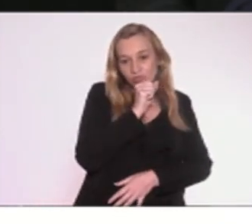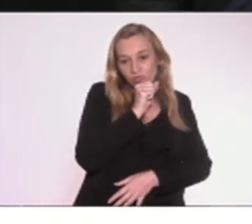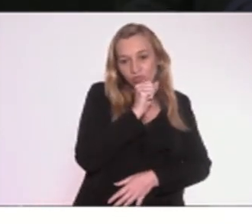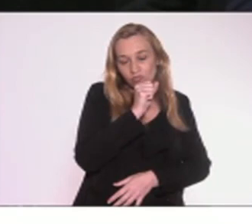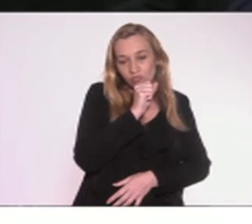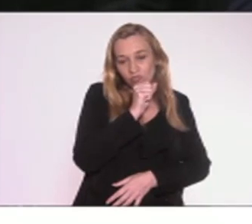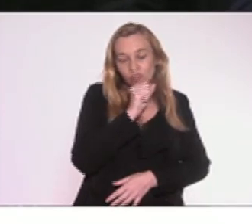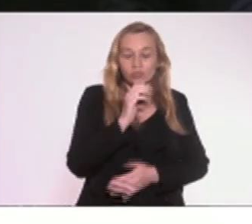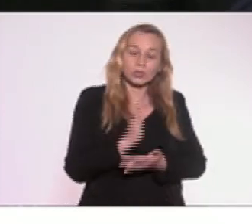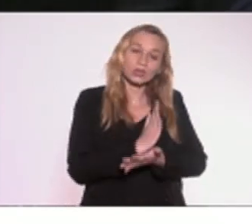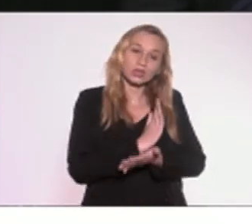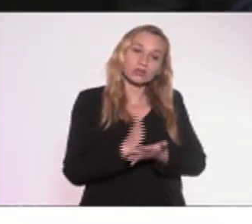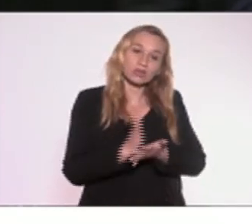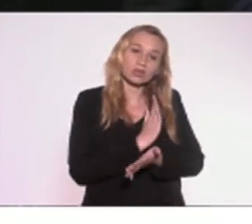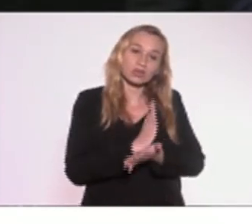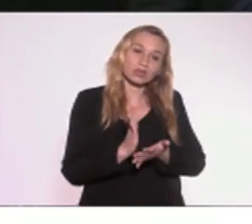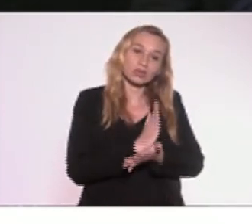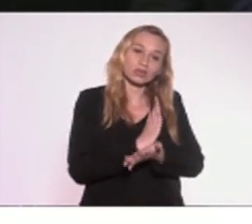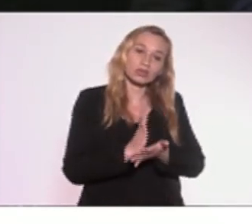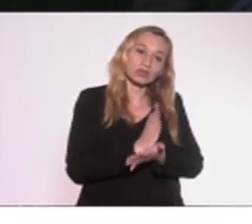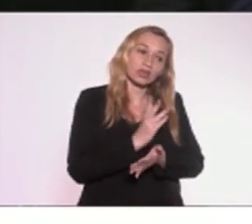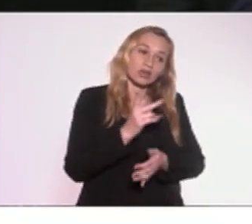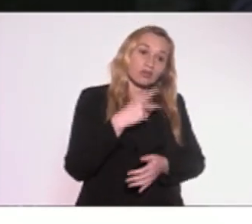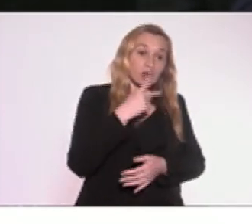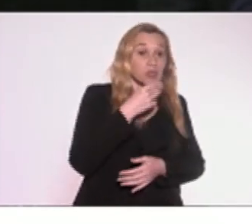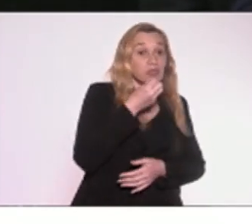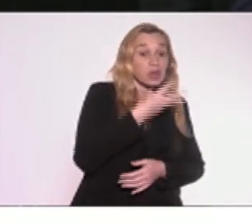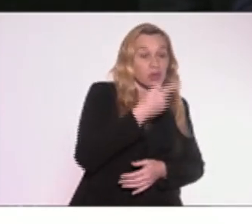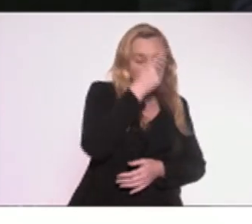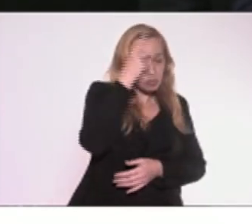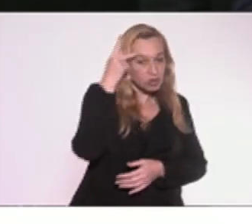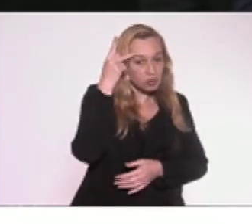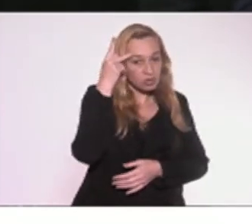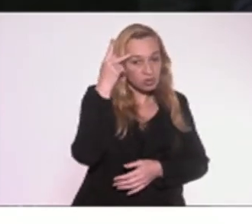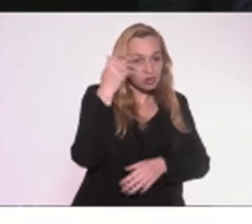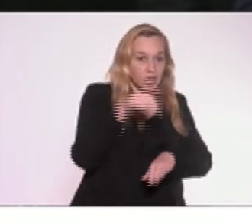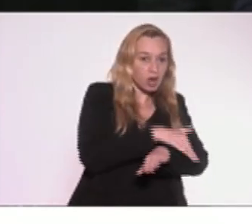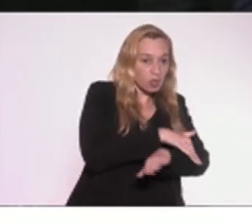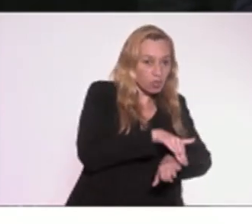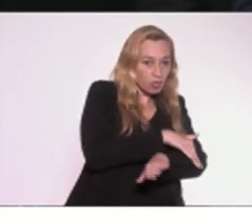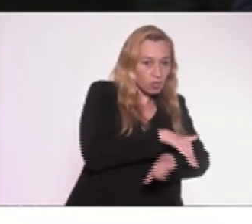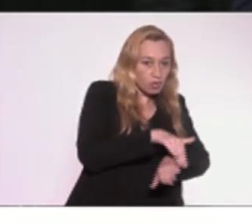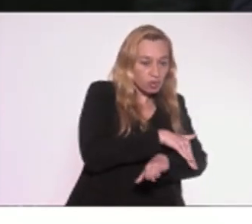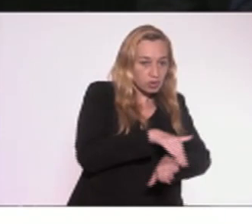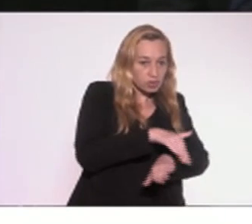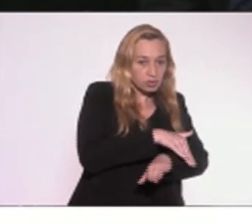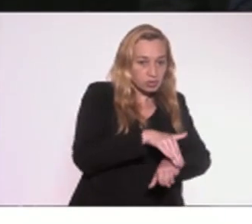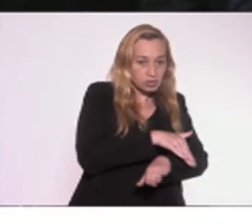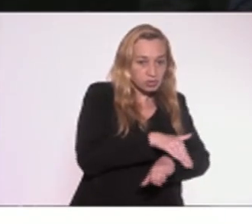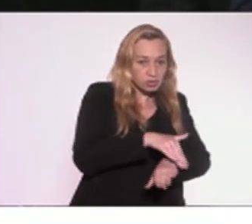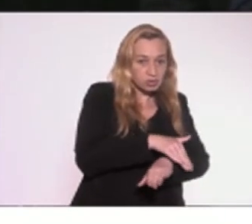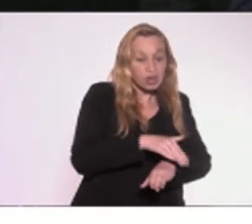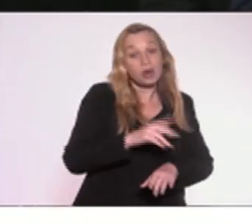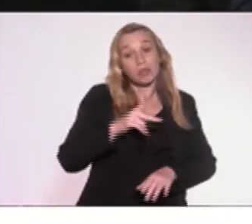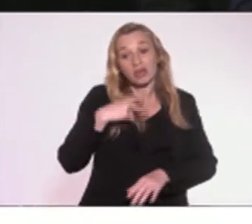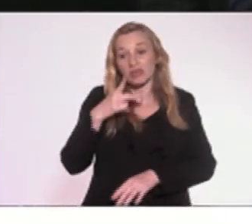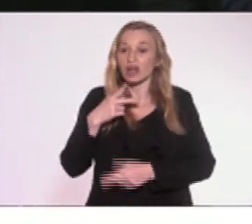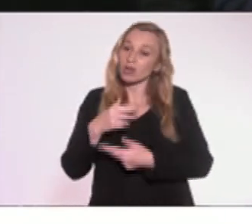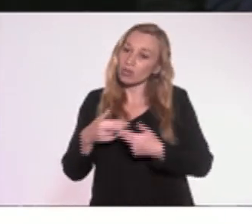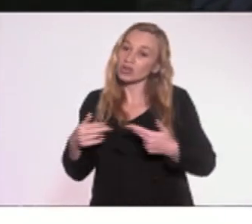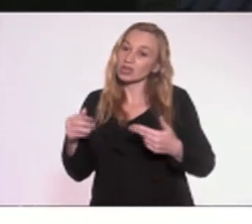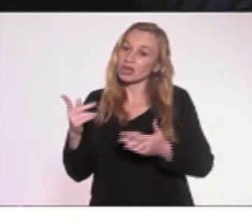A gente às vezes trata bem as pessoas da rua, não fala o que pensa, mas fala o que pensa para as pessoas de casa.